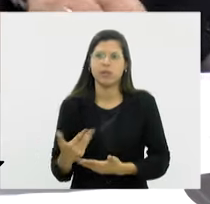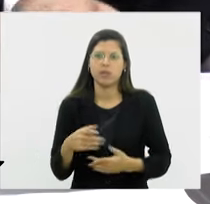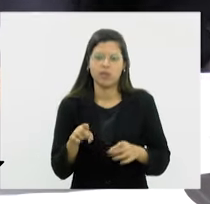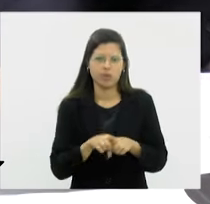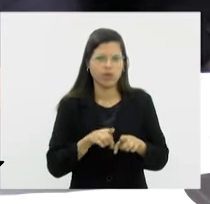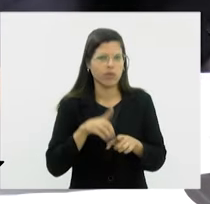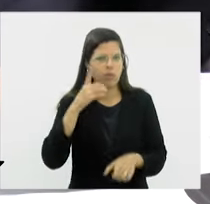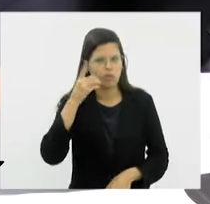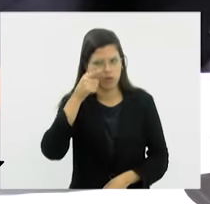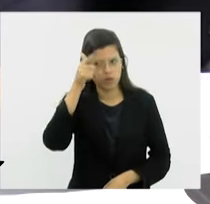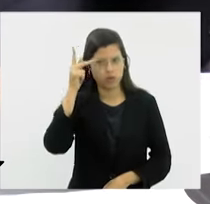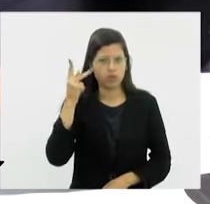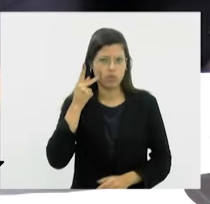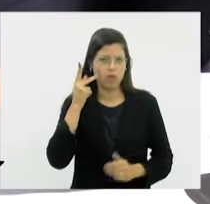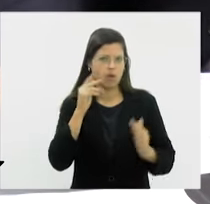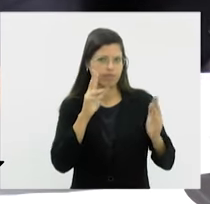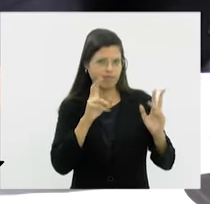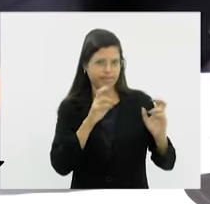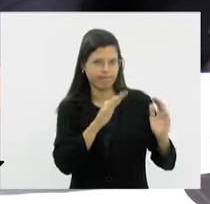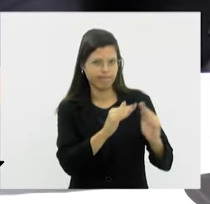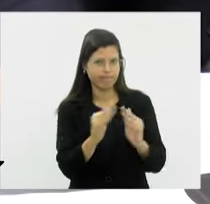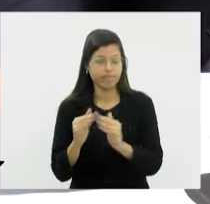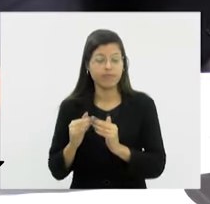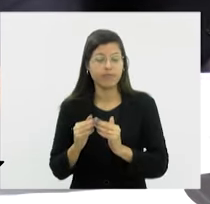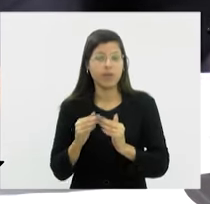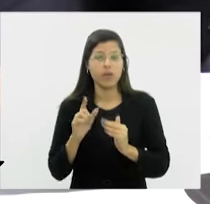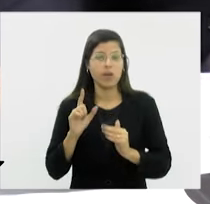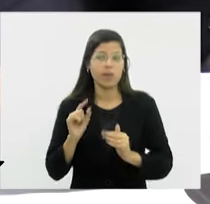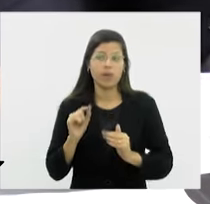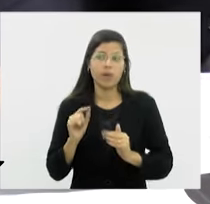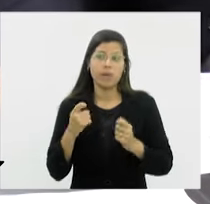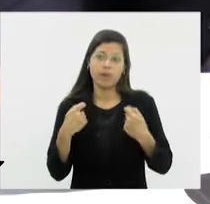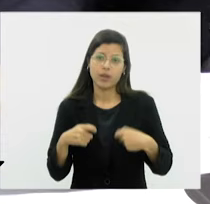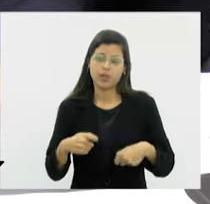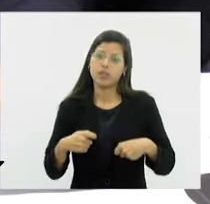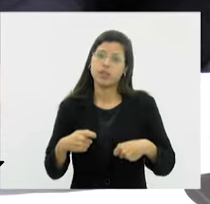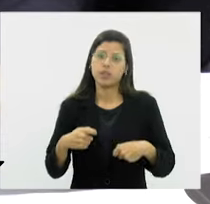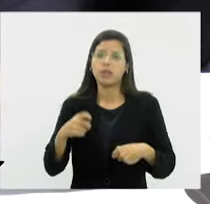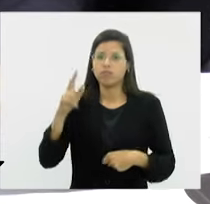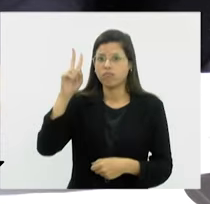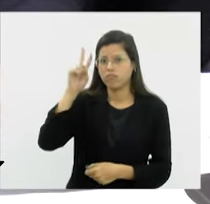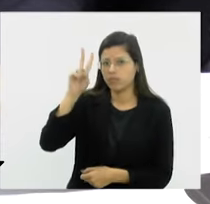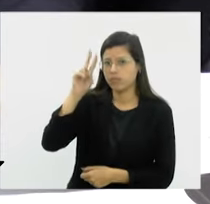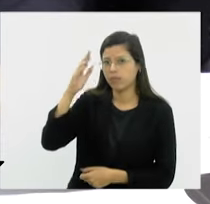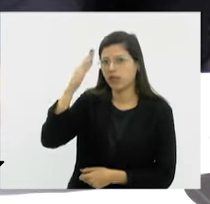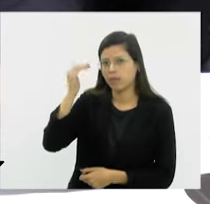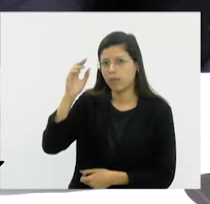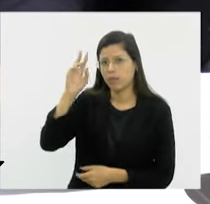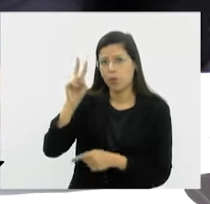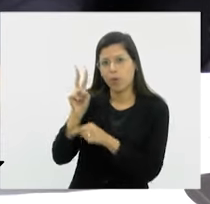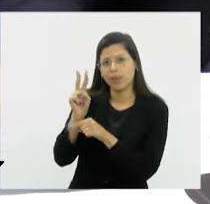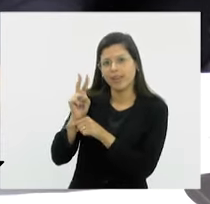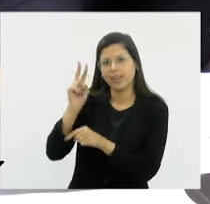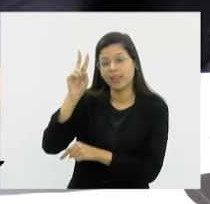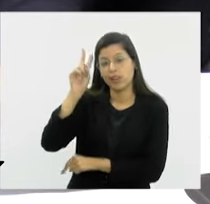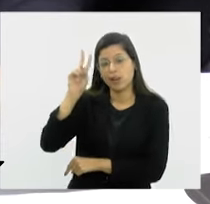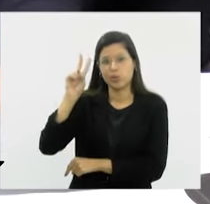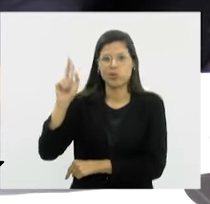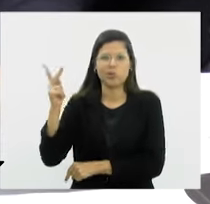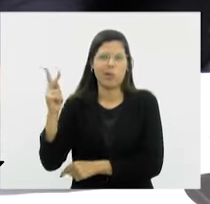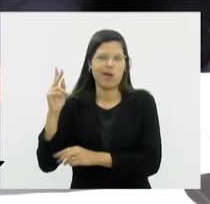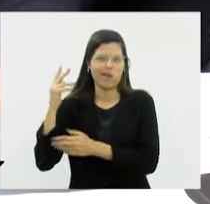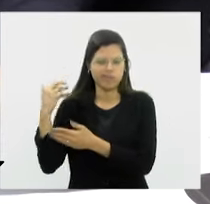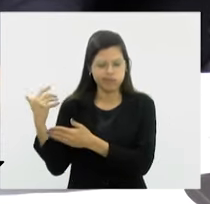Luiz Paulo mencionou, é lidar com a história. Preservar a história, isso é óbvio